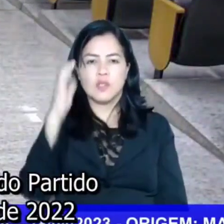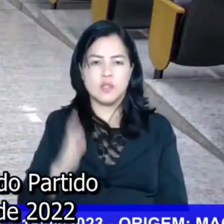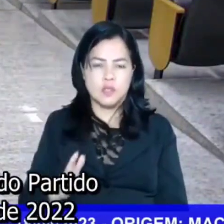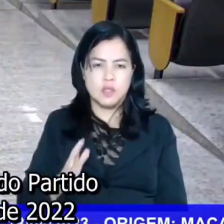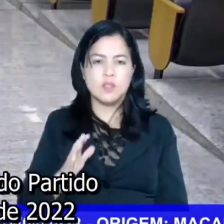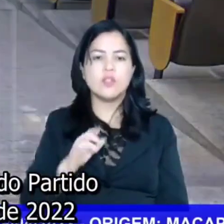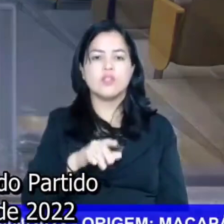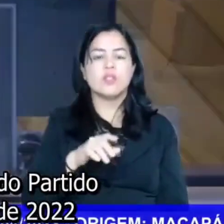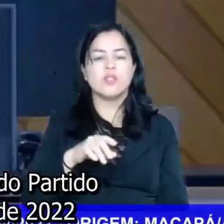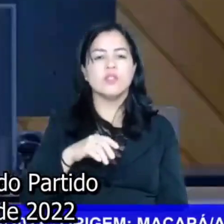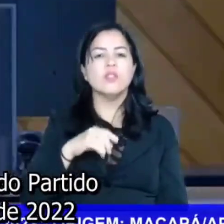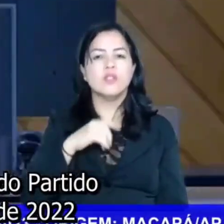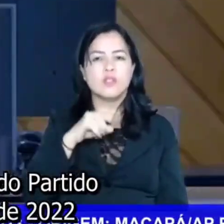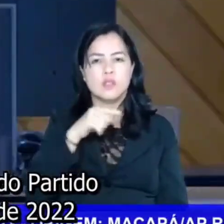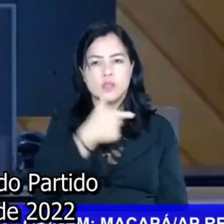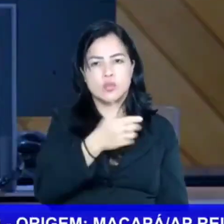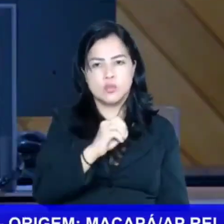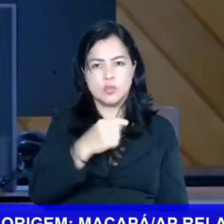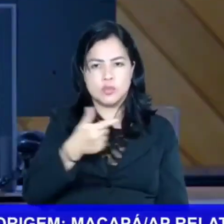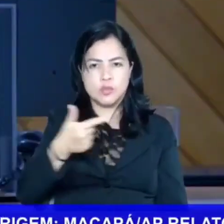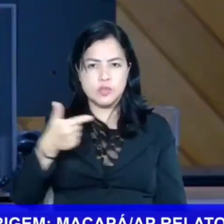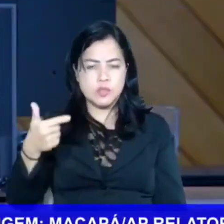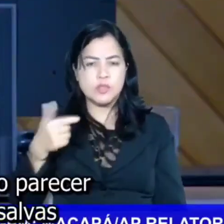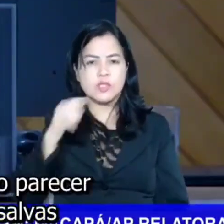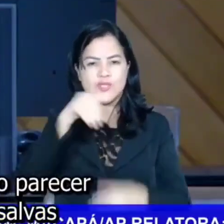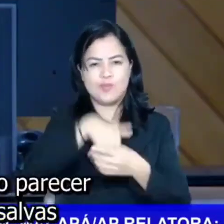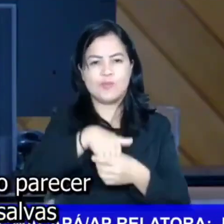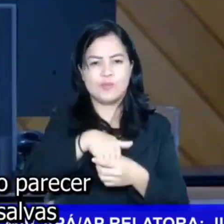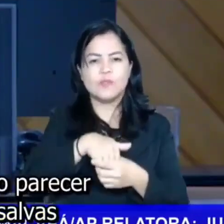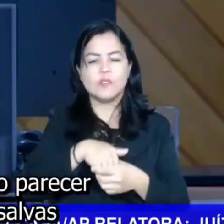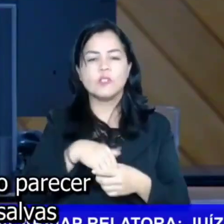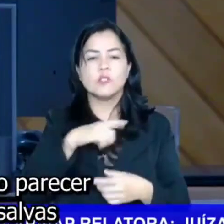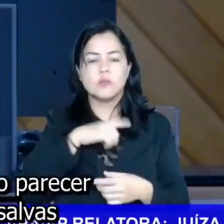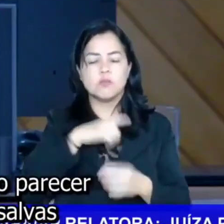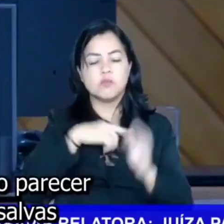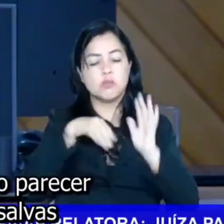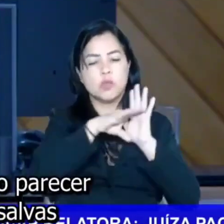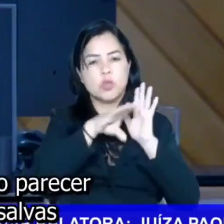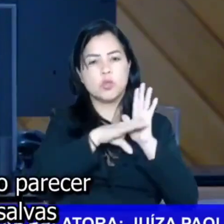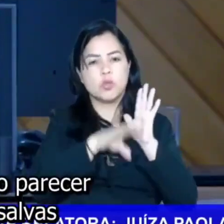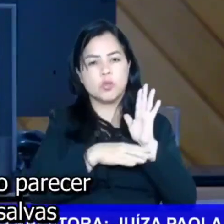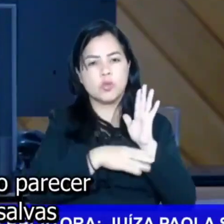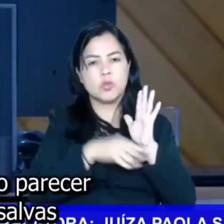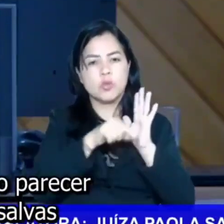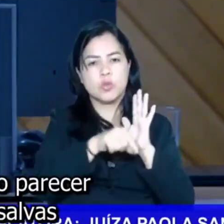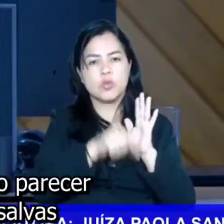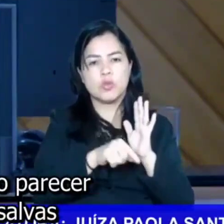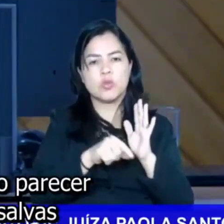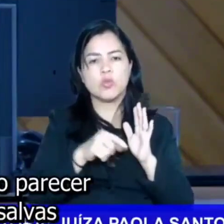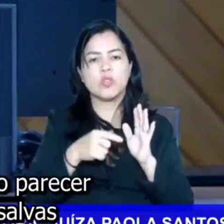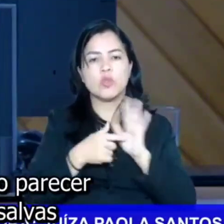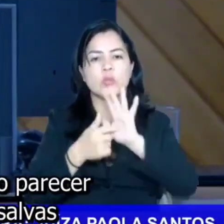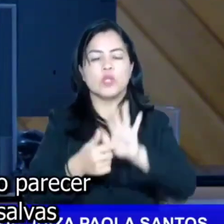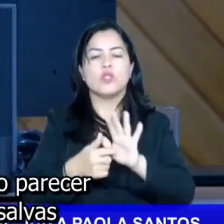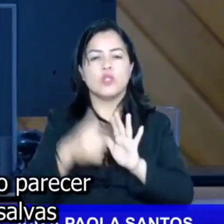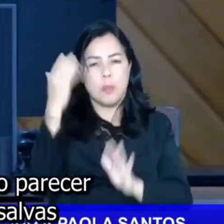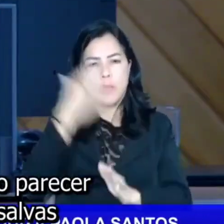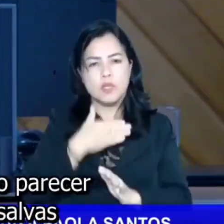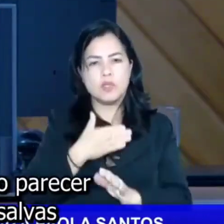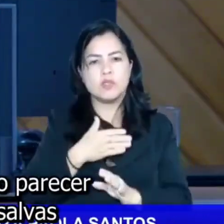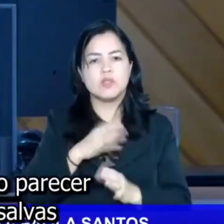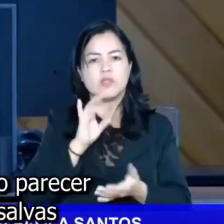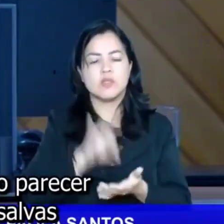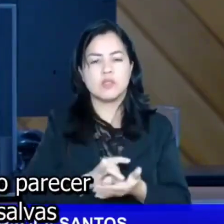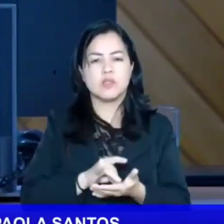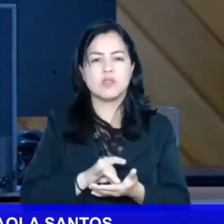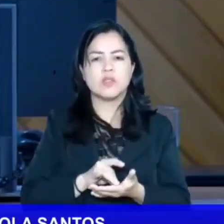PSB, relativas às eleições de 2022. Foco na juíza Paola. Devidamente instruído o feito, o NACEP emitiu parecer conclusivo, sugerindo a